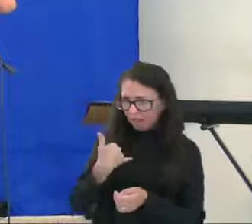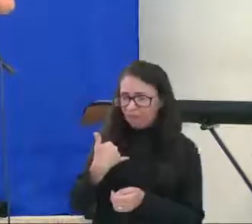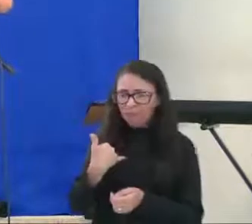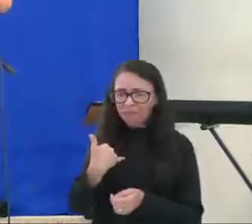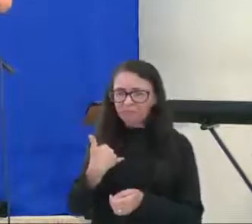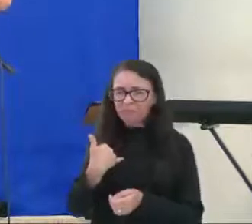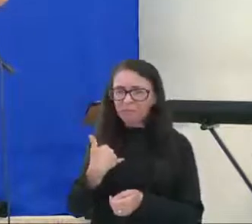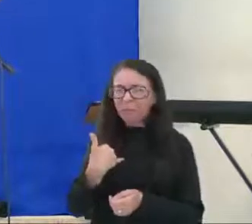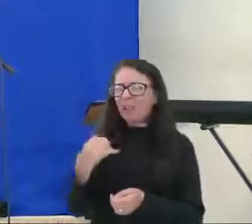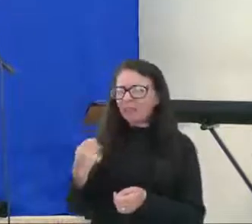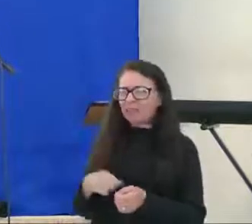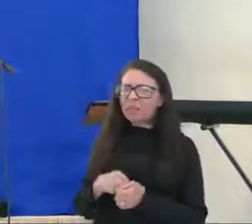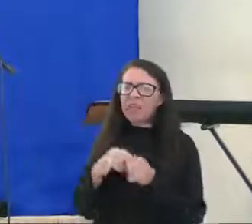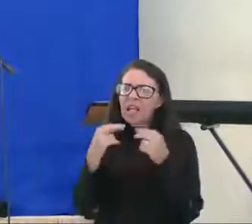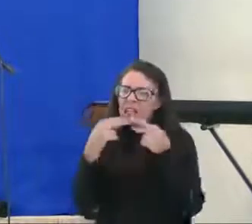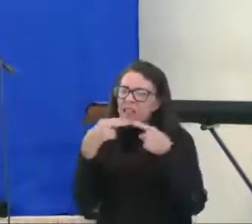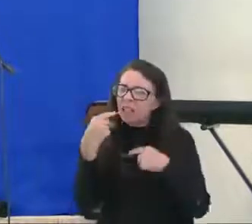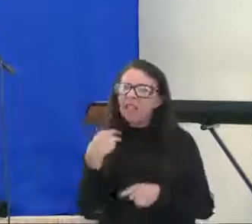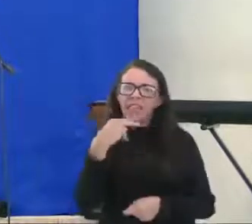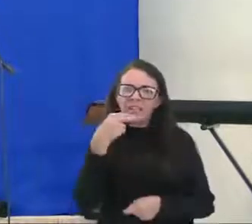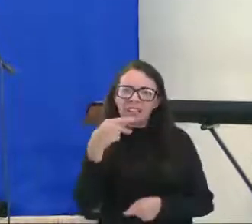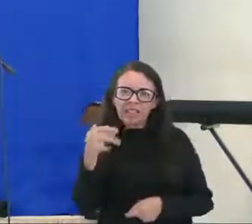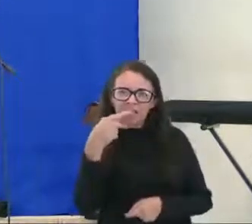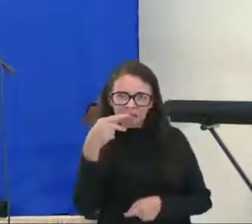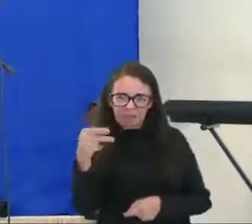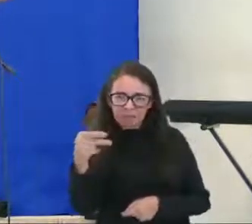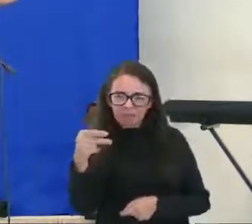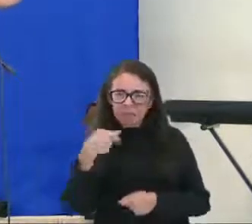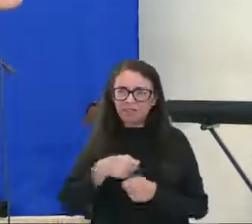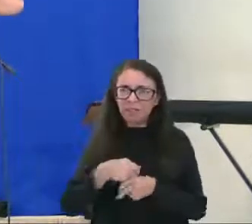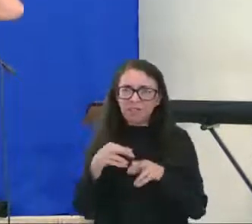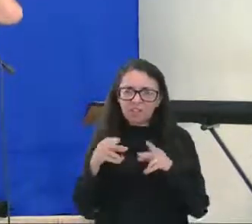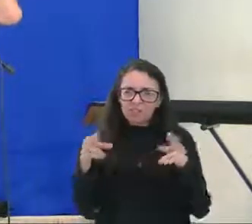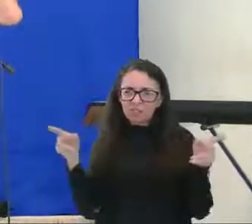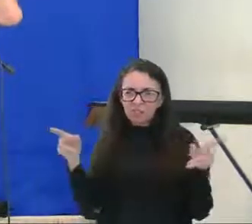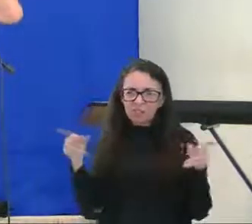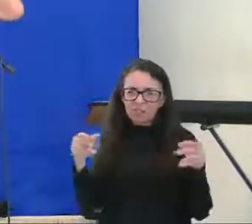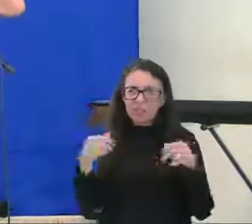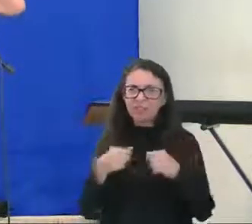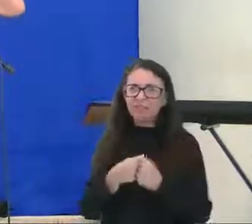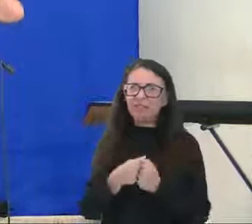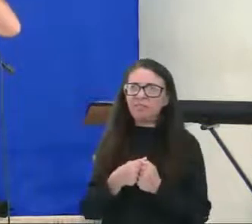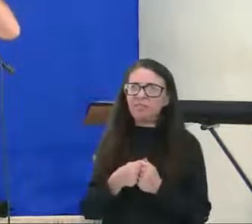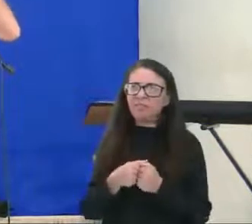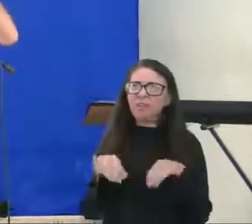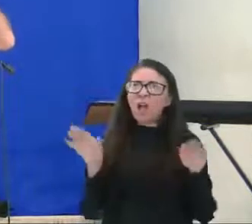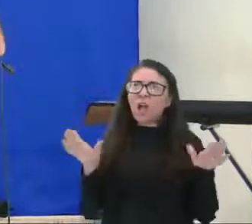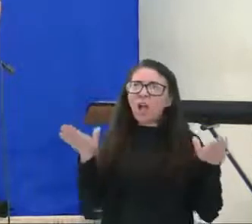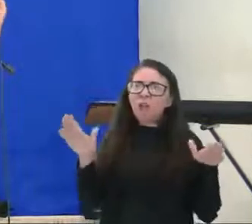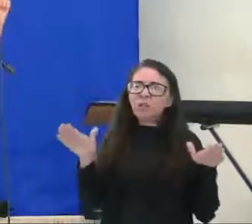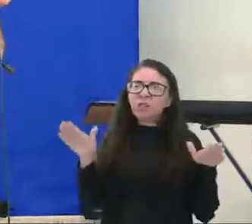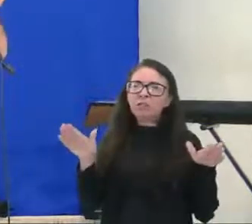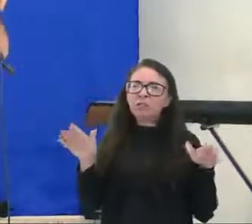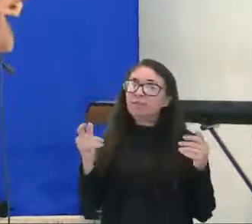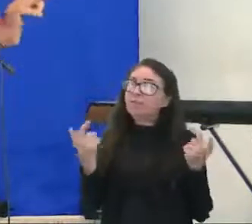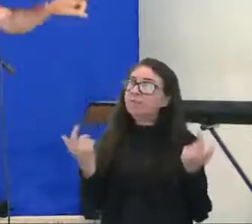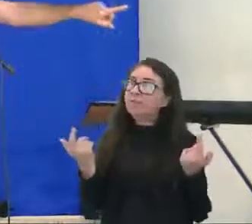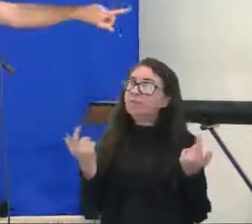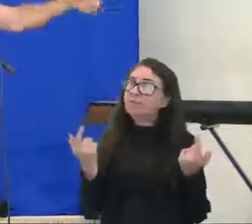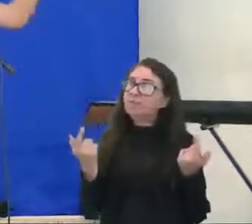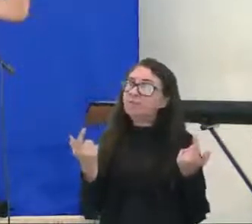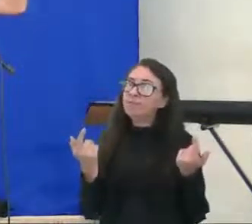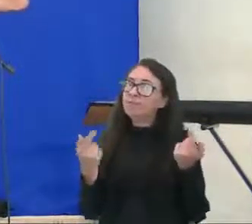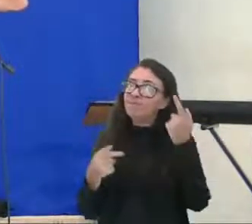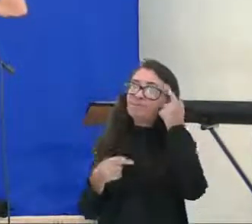A gente não pode esquecer que o Espírito de Deus que nós falamos age em nós e ele entrega a si mesmo para a gente dar